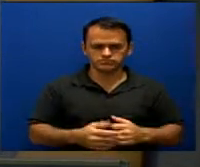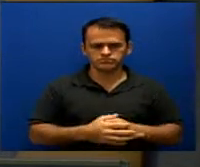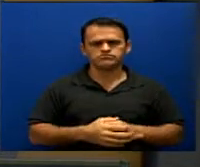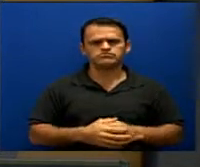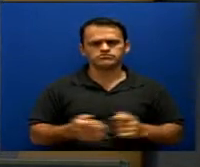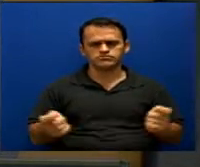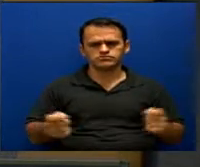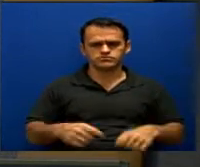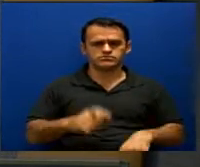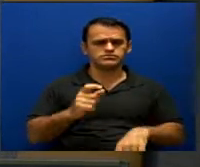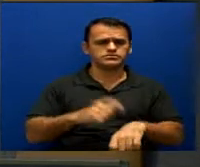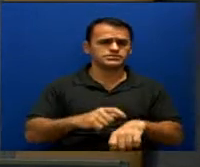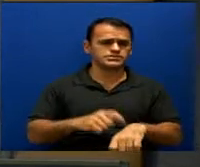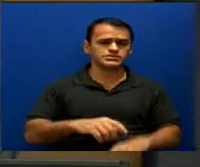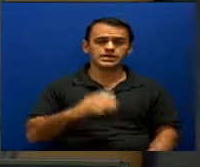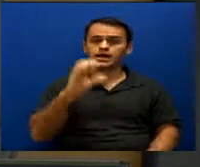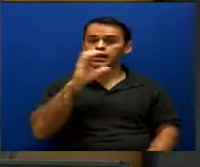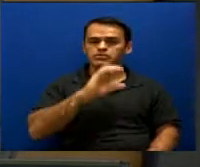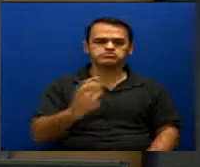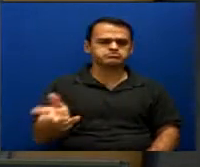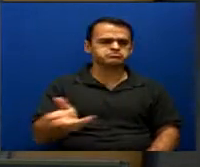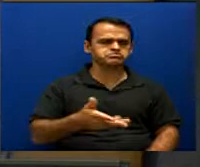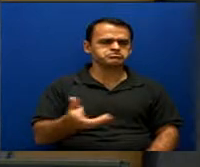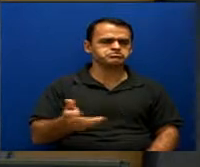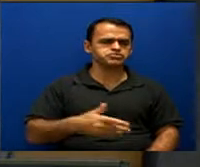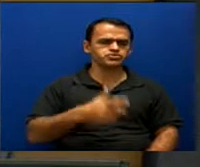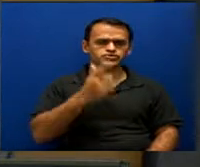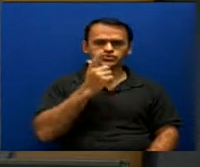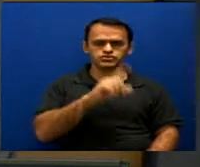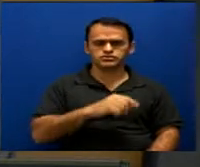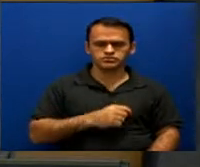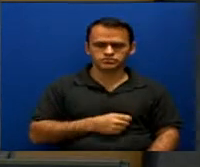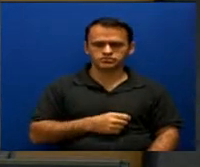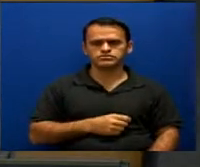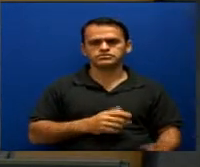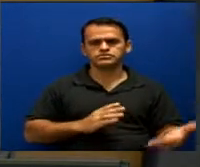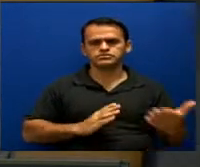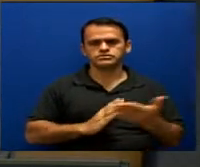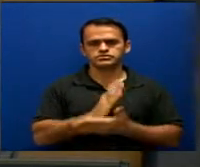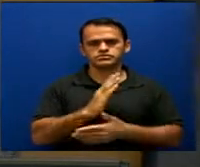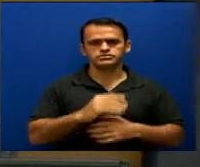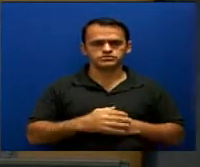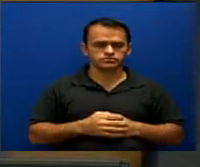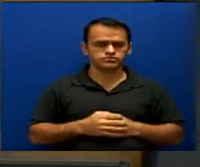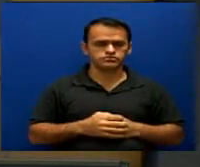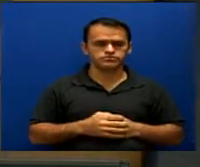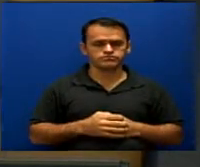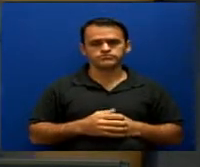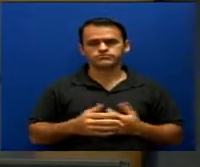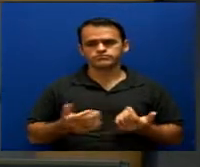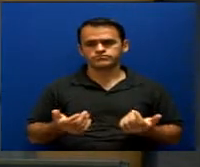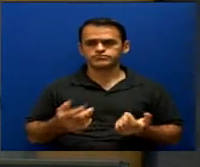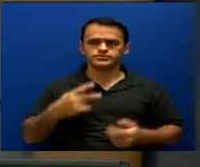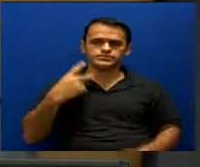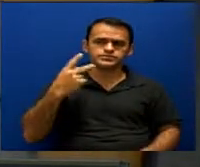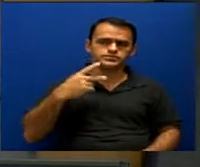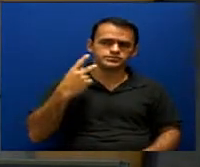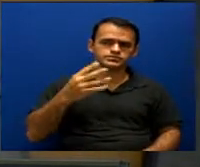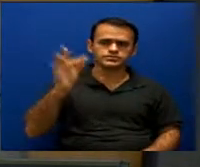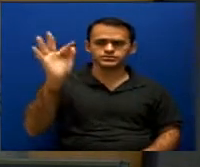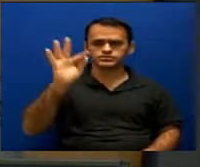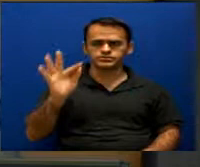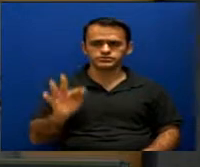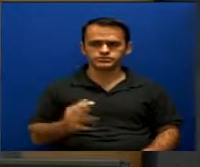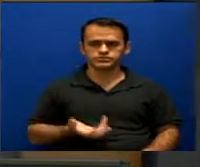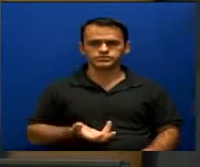nós ganhamos tempo e já avançamos na aprovação depois do projeto e as emendas. Vereador